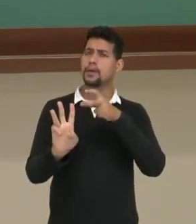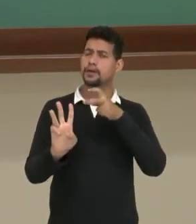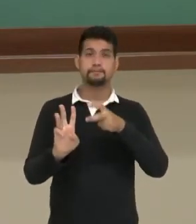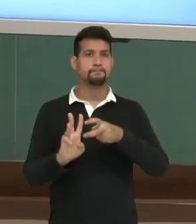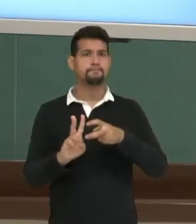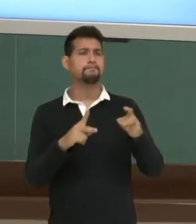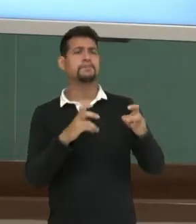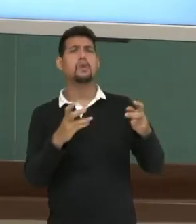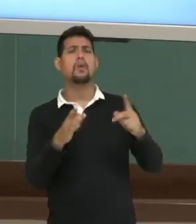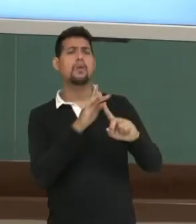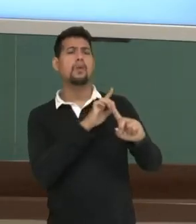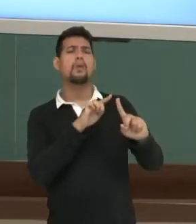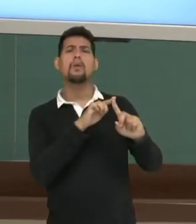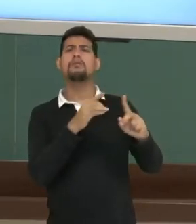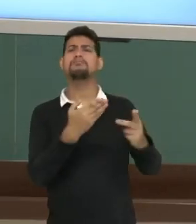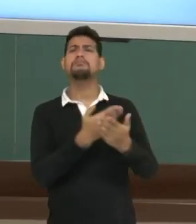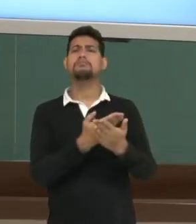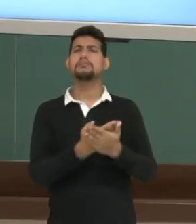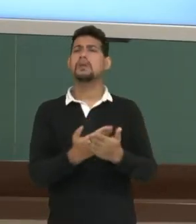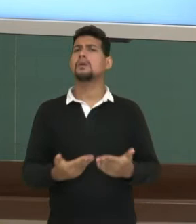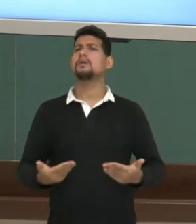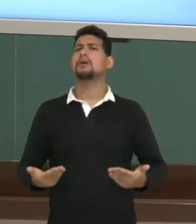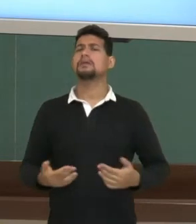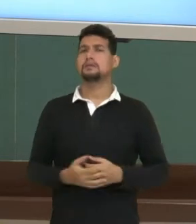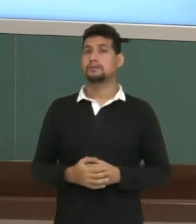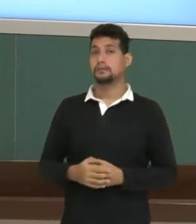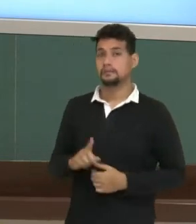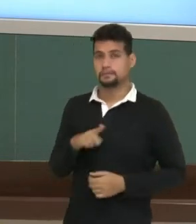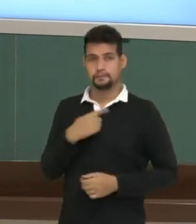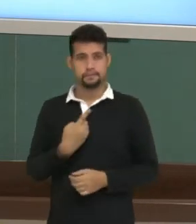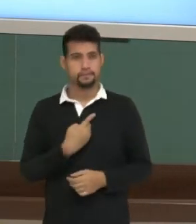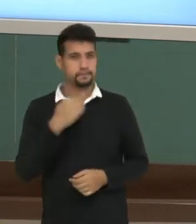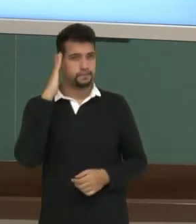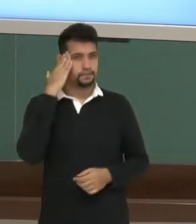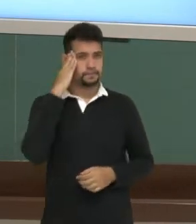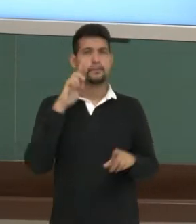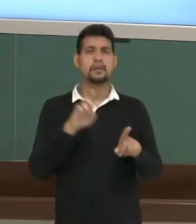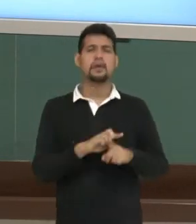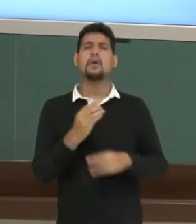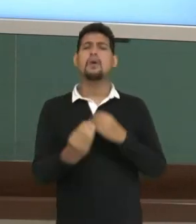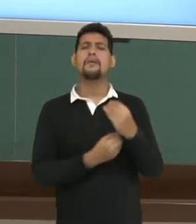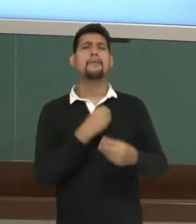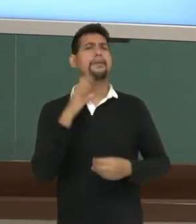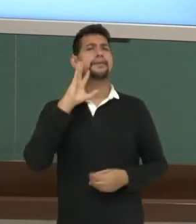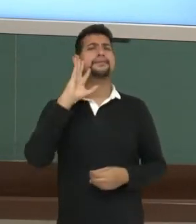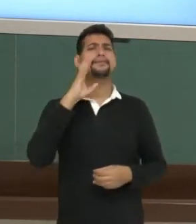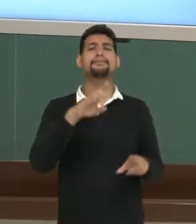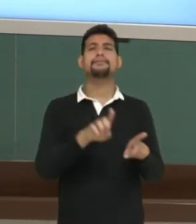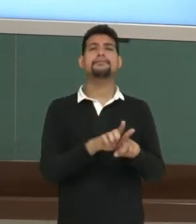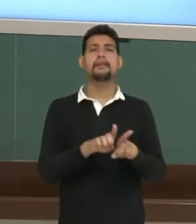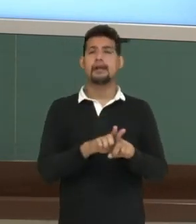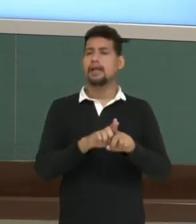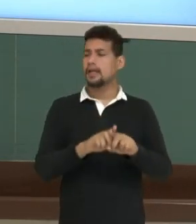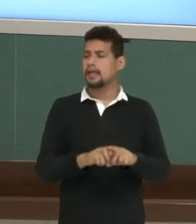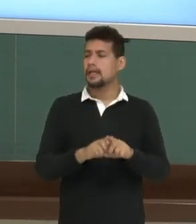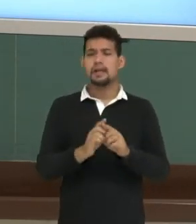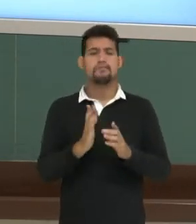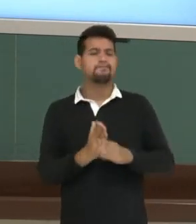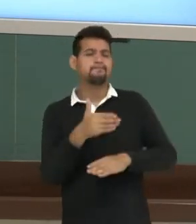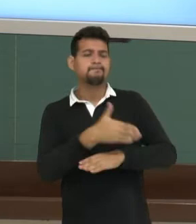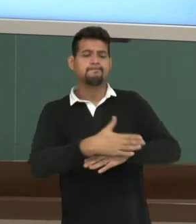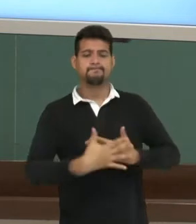o objetivo da nossa aula? Compreender como aconteceu a conquista das terras incas